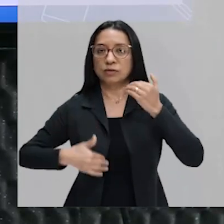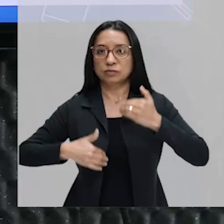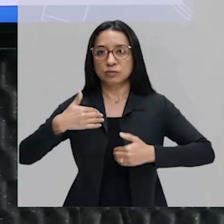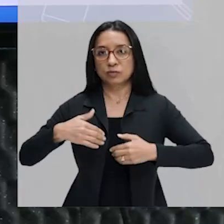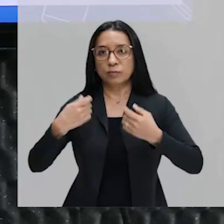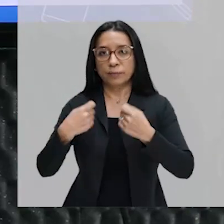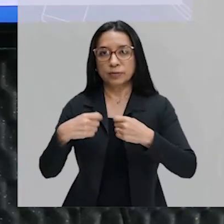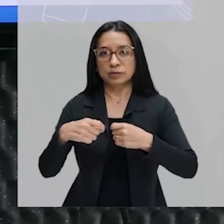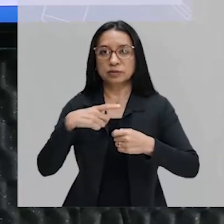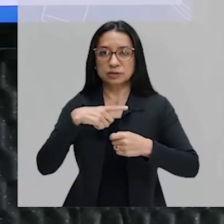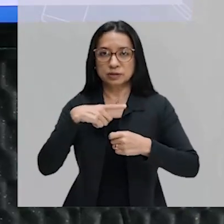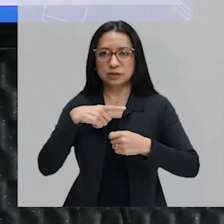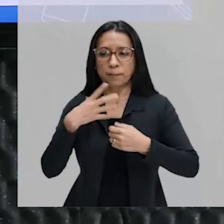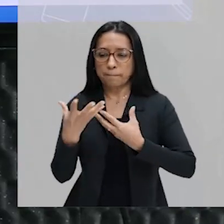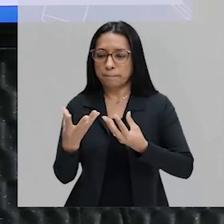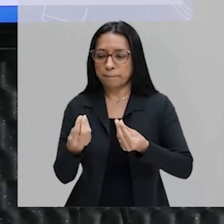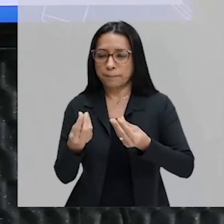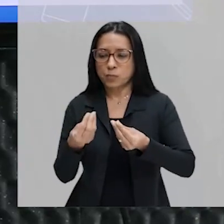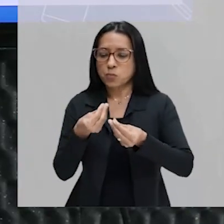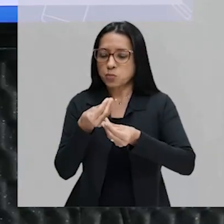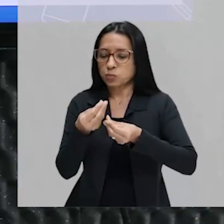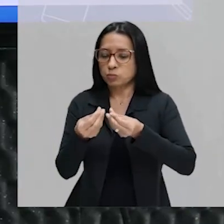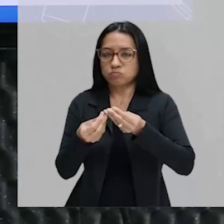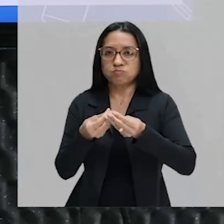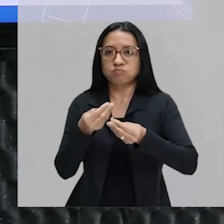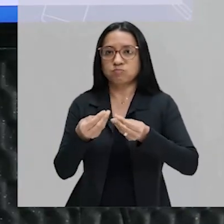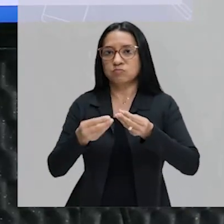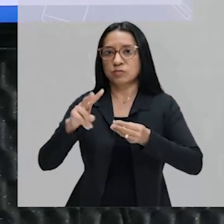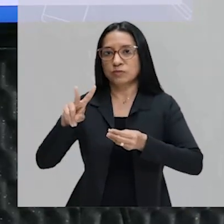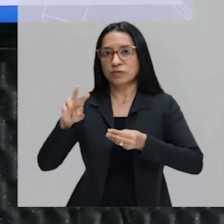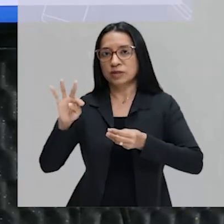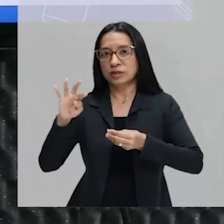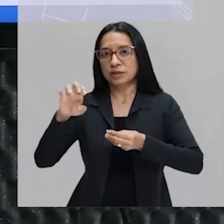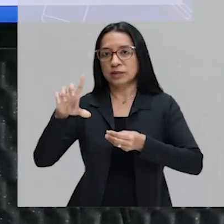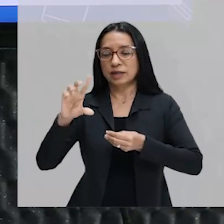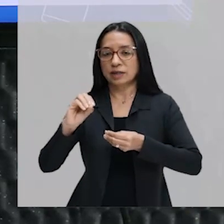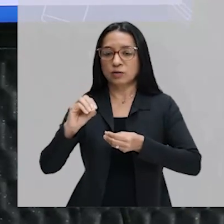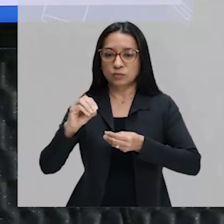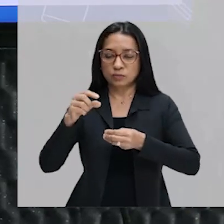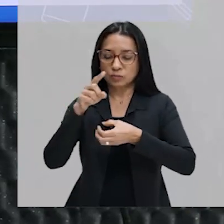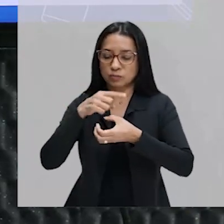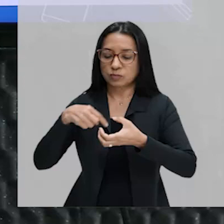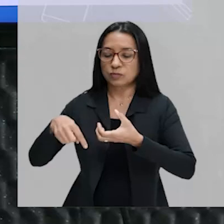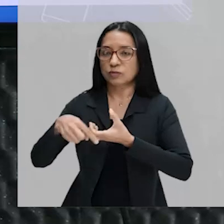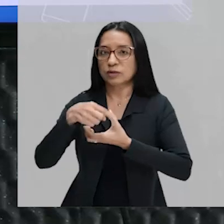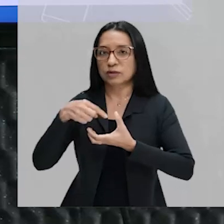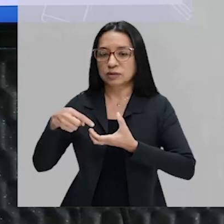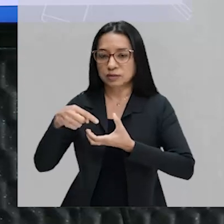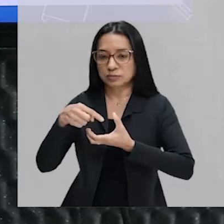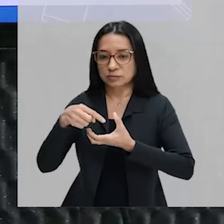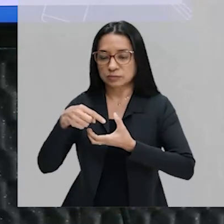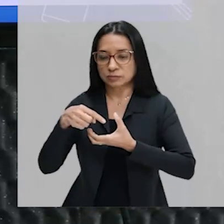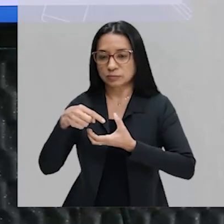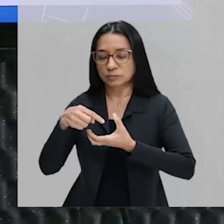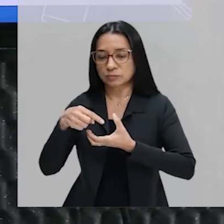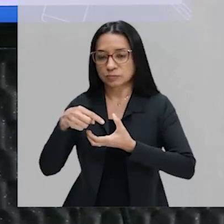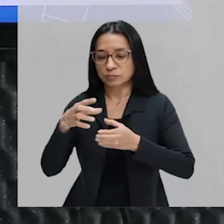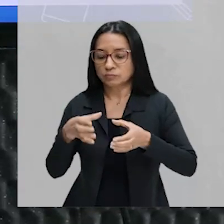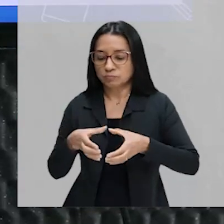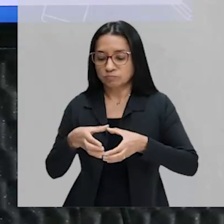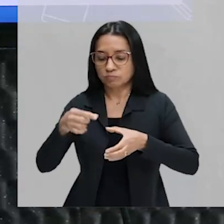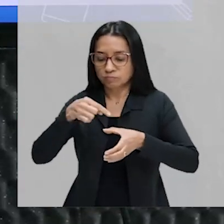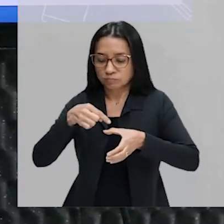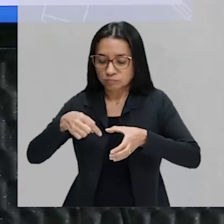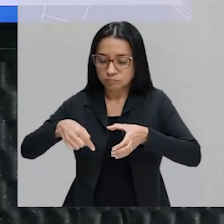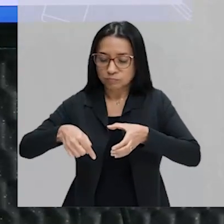ter bastante vitelo, muito vitelo. E ele fica todo localizado em uma extremidade, que é essa